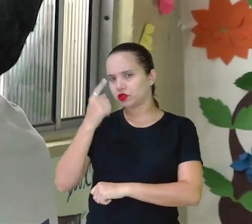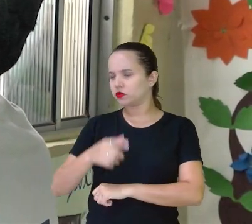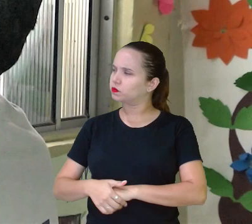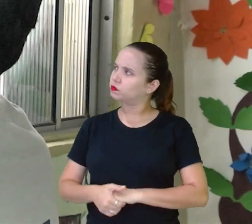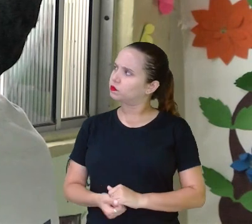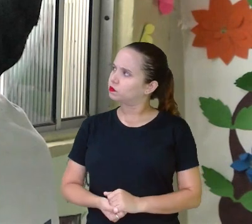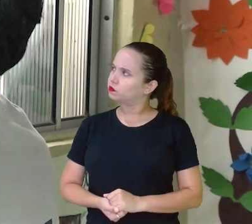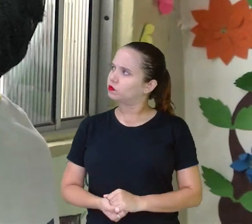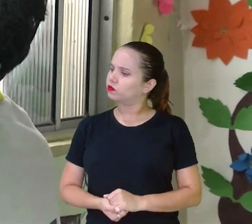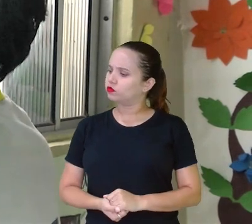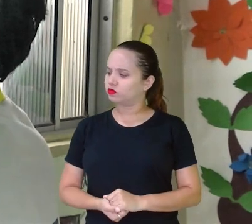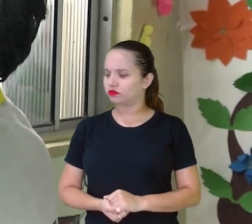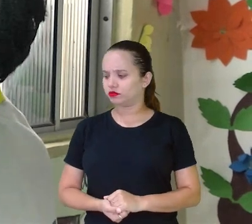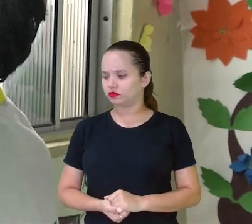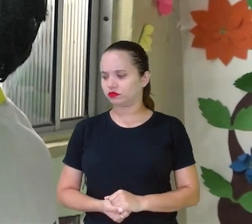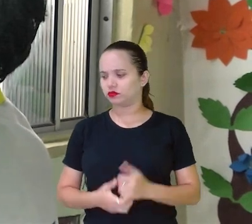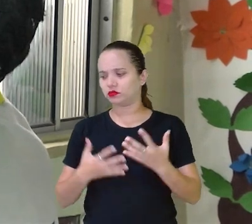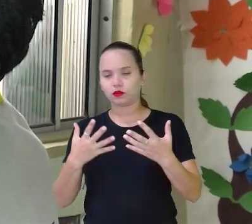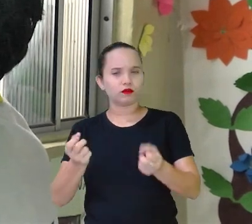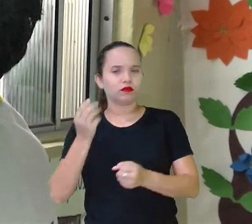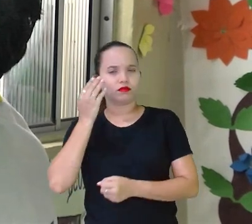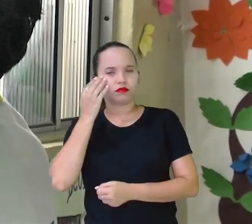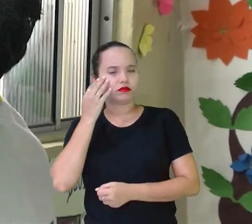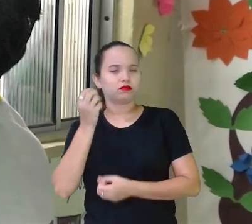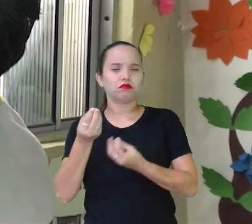Vamos ver como o Marcos está pensando.